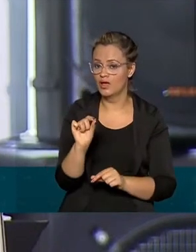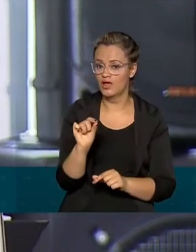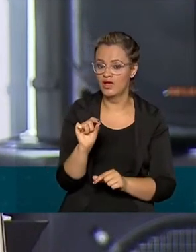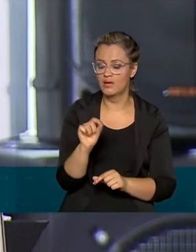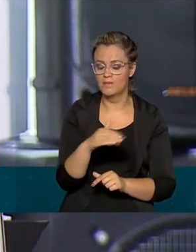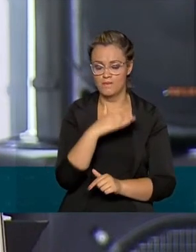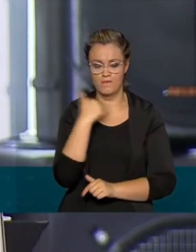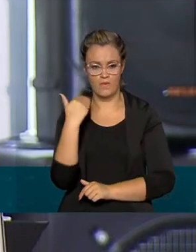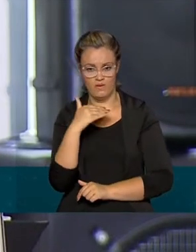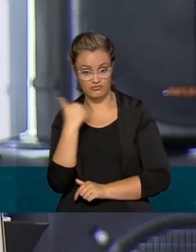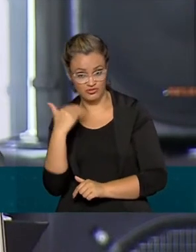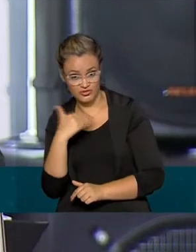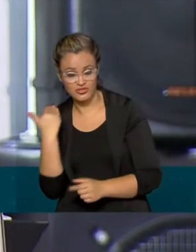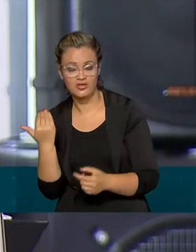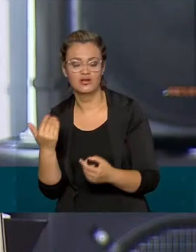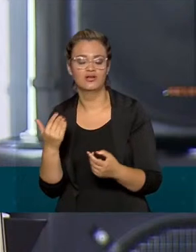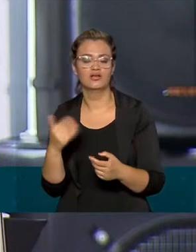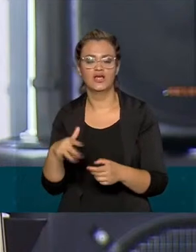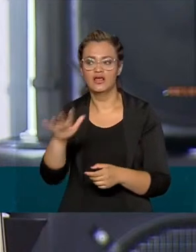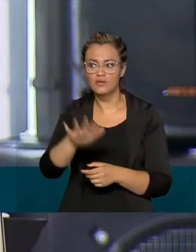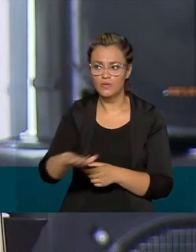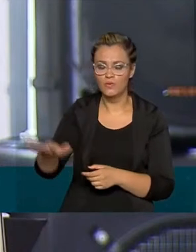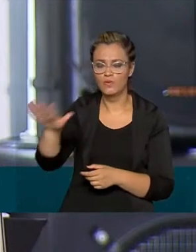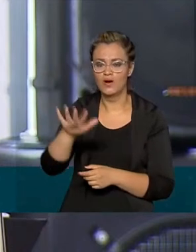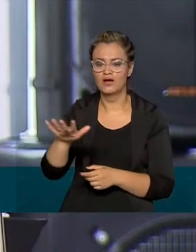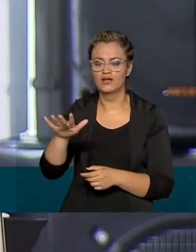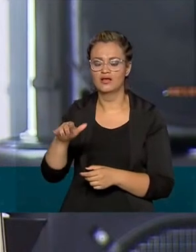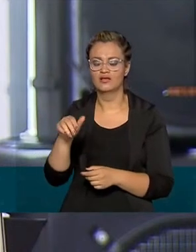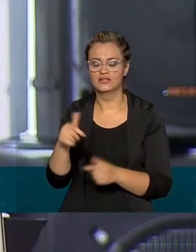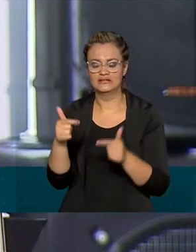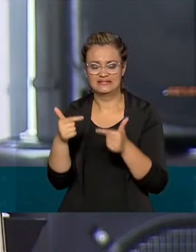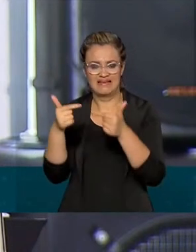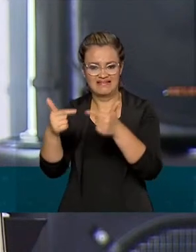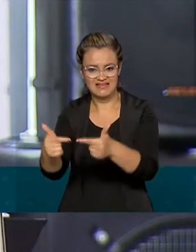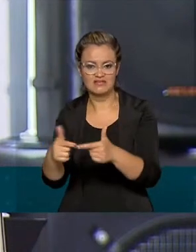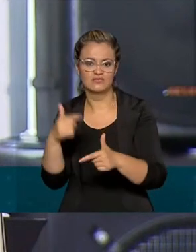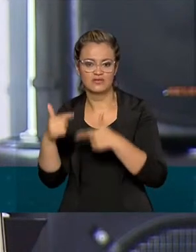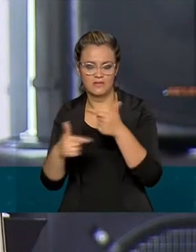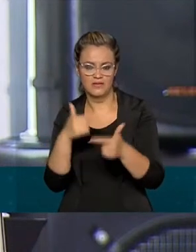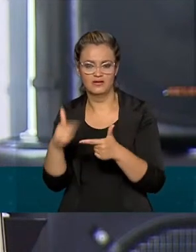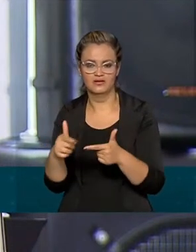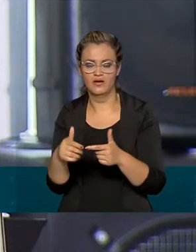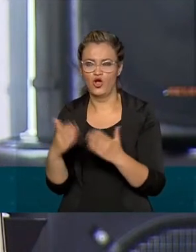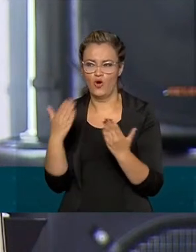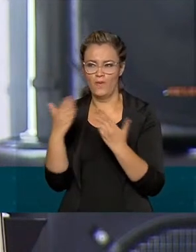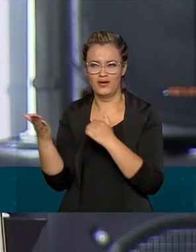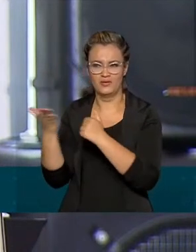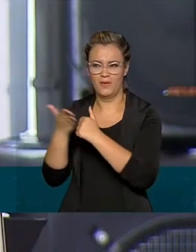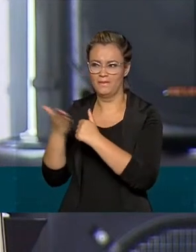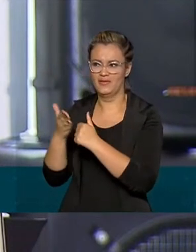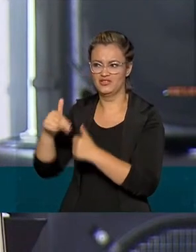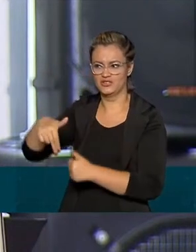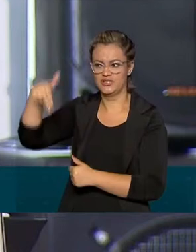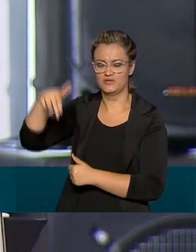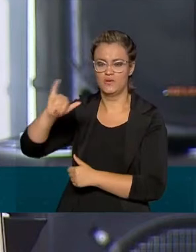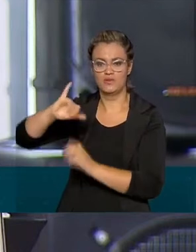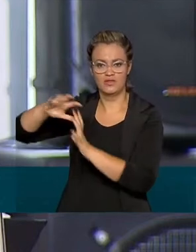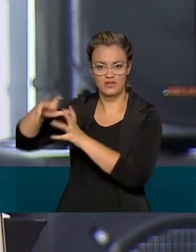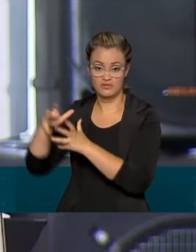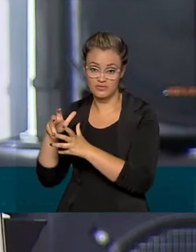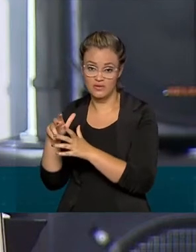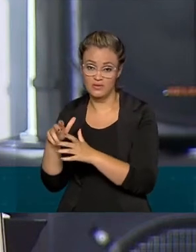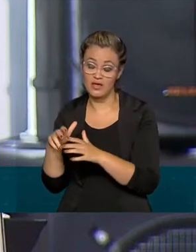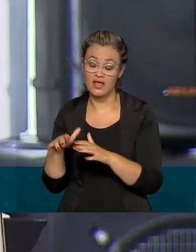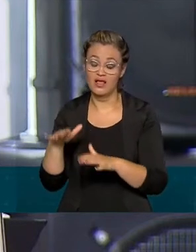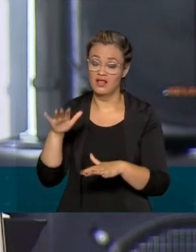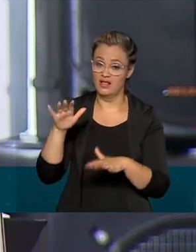índices de mortalidade em todo o pessoal da ativa, em comparação com as médias nacional e internacional, mesmo